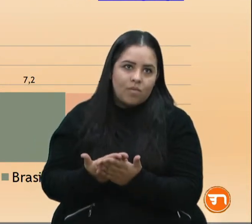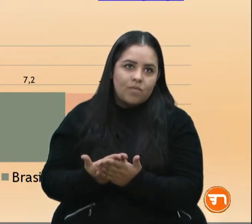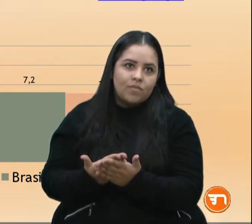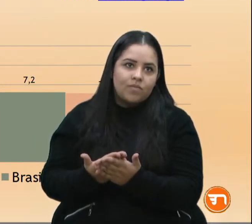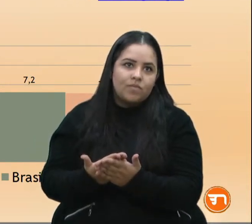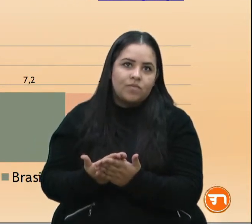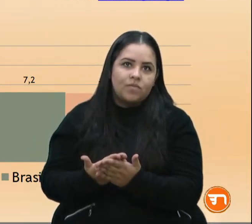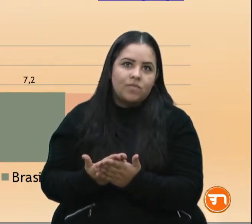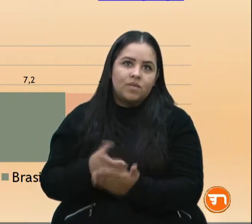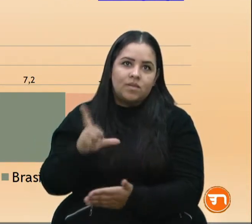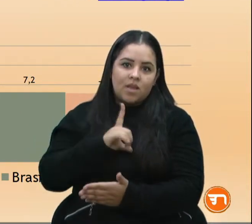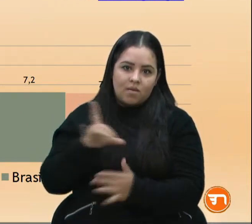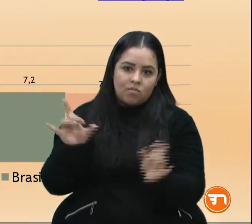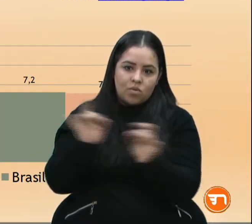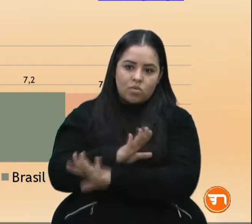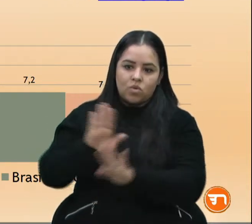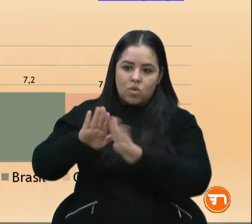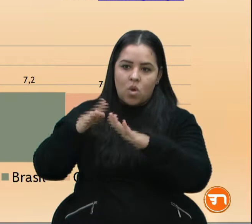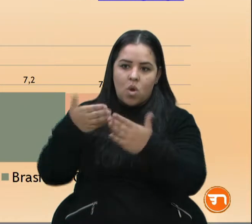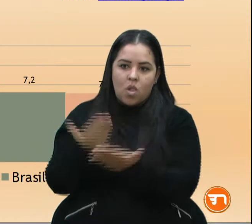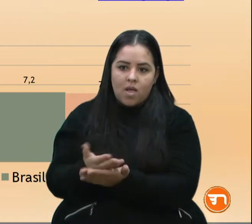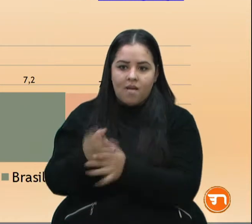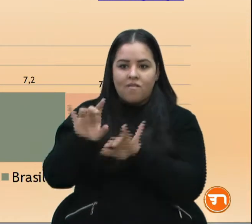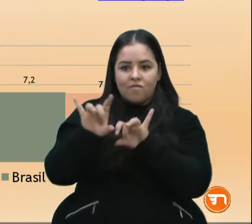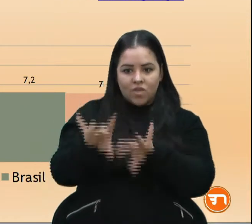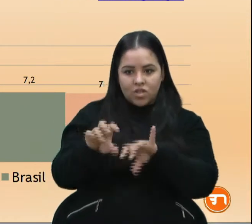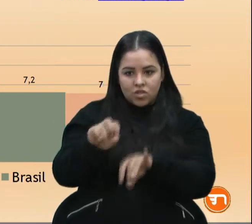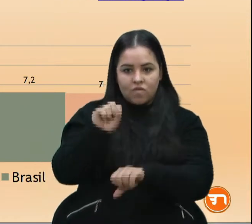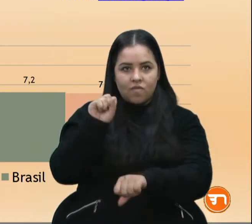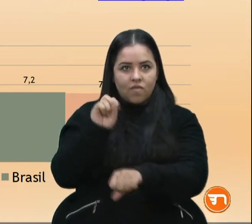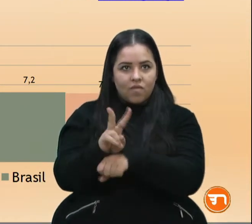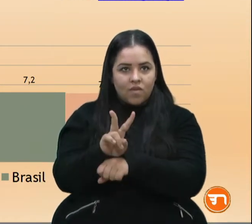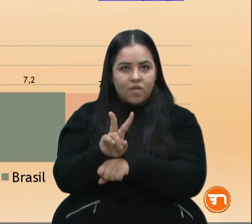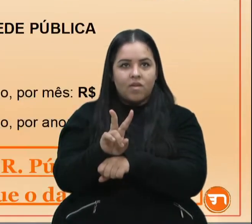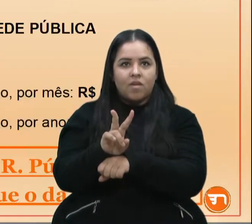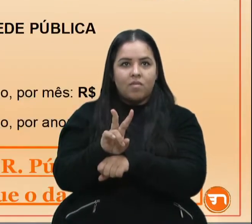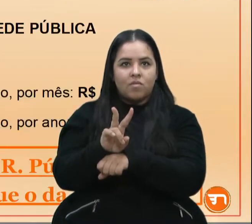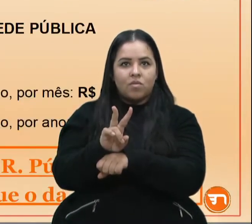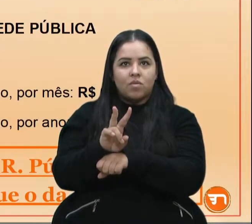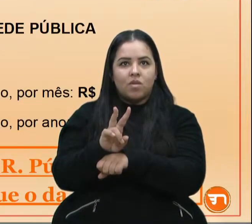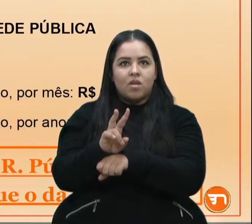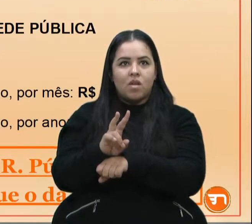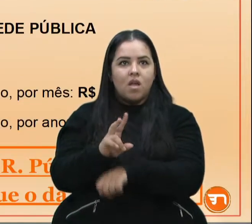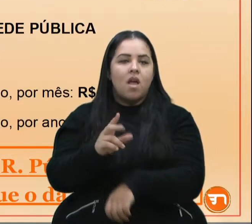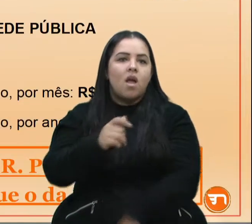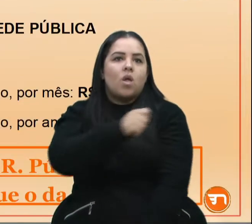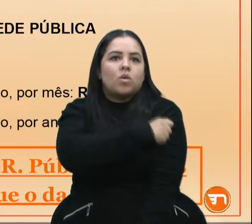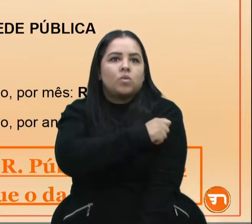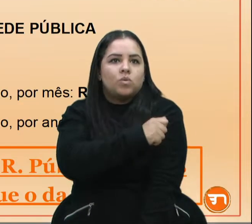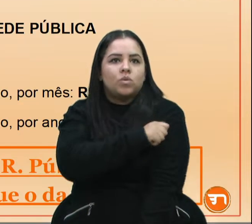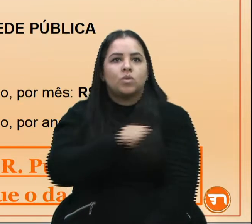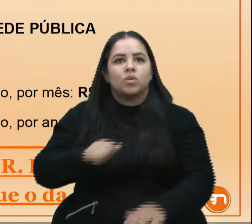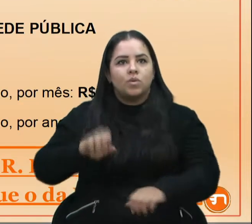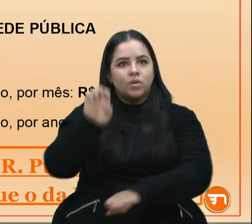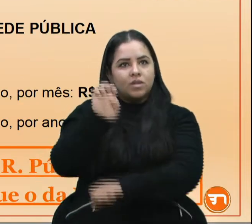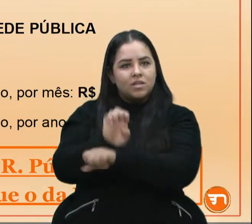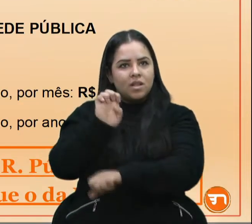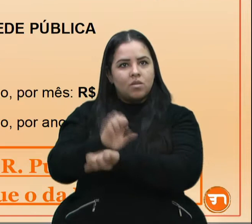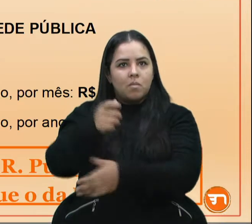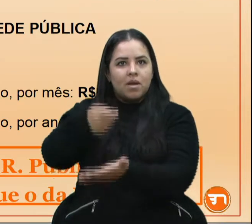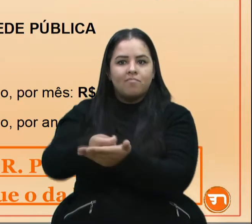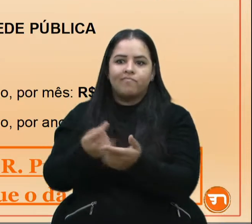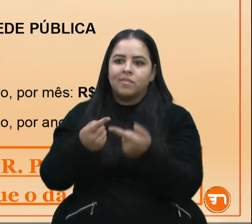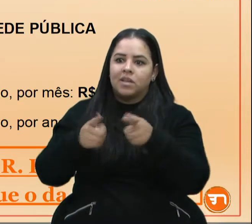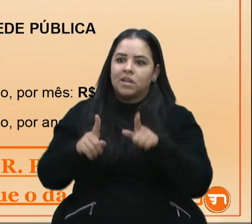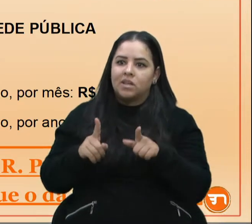enfim, existentes, vende essas vagas para alunos carentes, né, e o Estado paga. Aí muitos vão me dizer, Marcon, mas